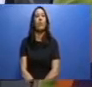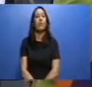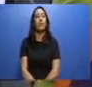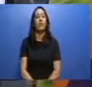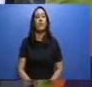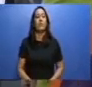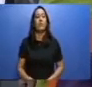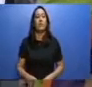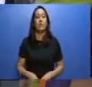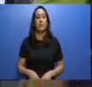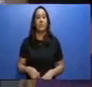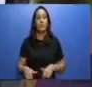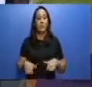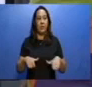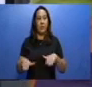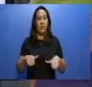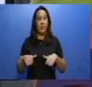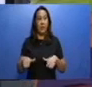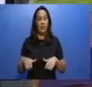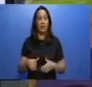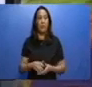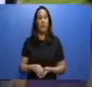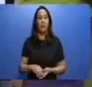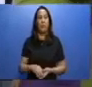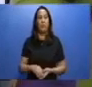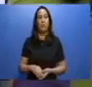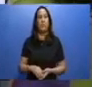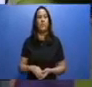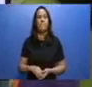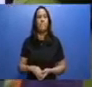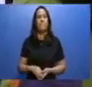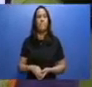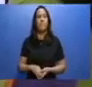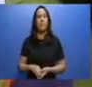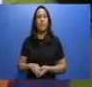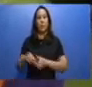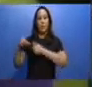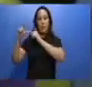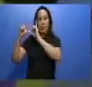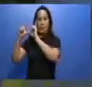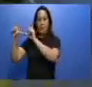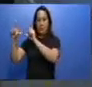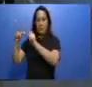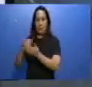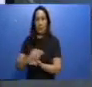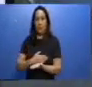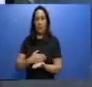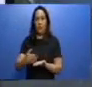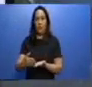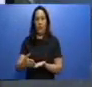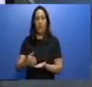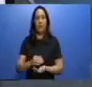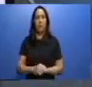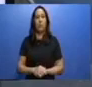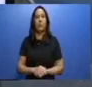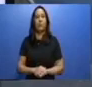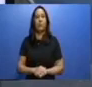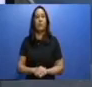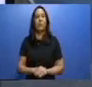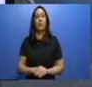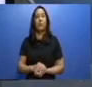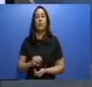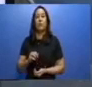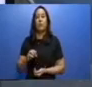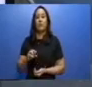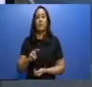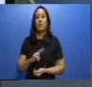Continuando. Vamos retomar o quadro Cidade, aquele que estava lá no início do módulo, de Cláudio